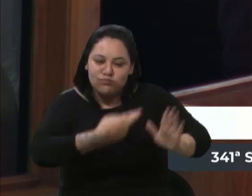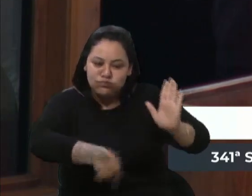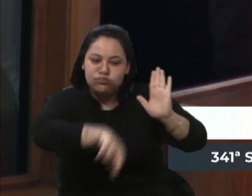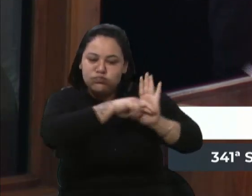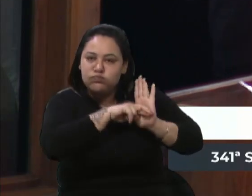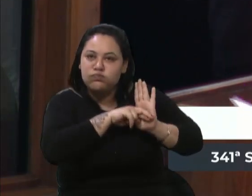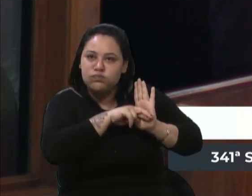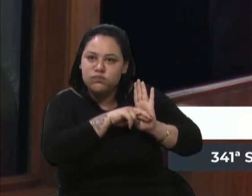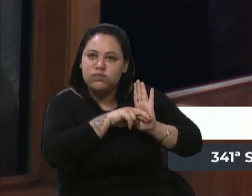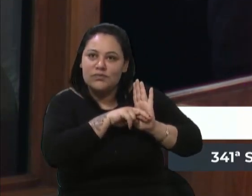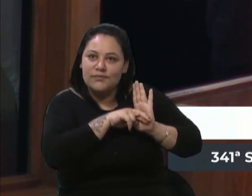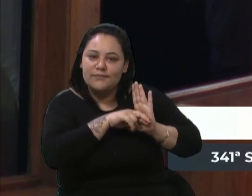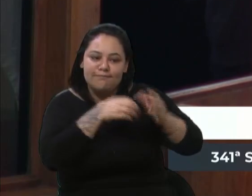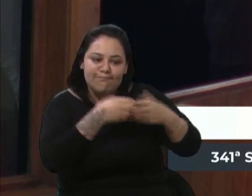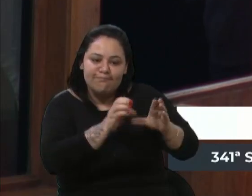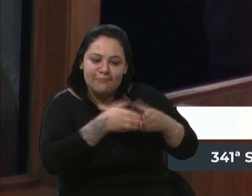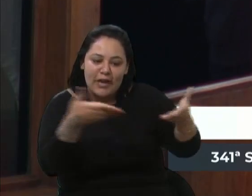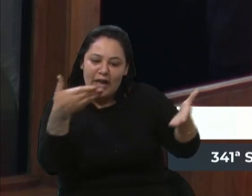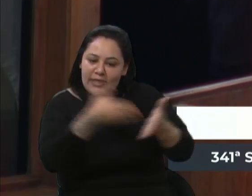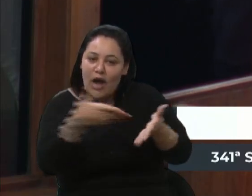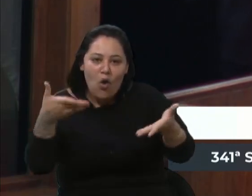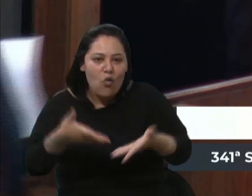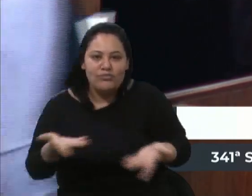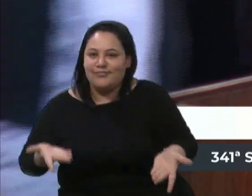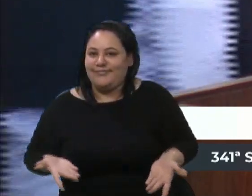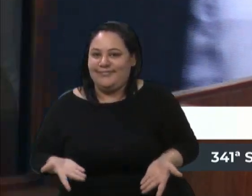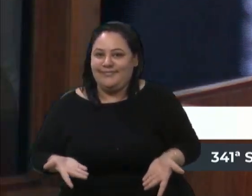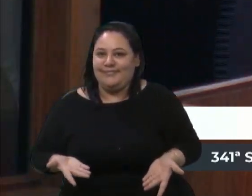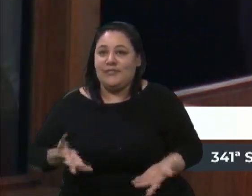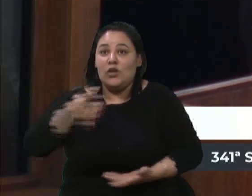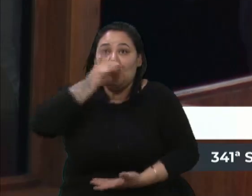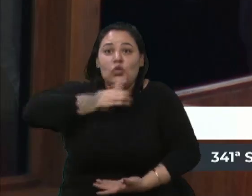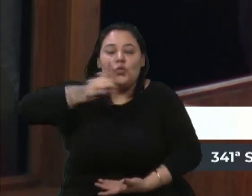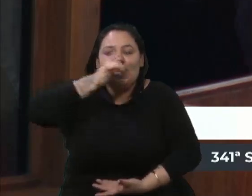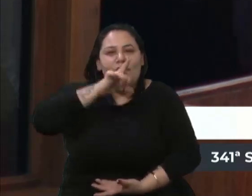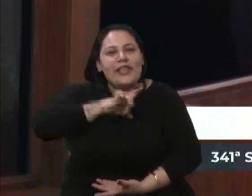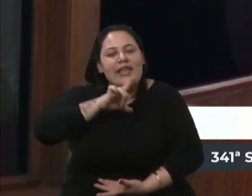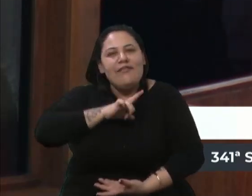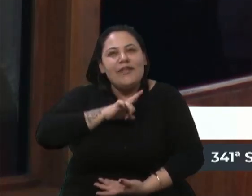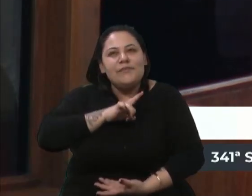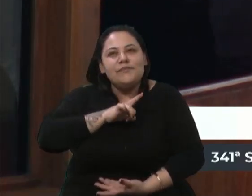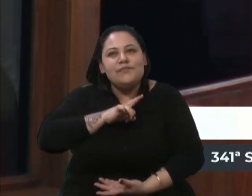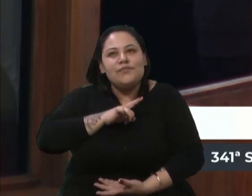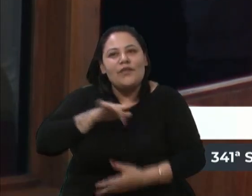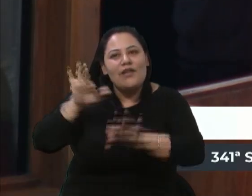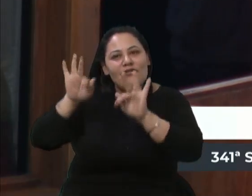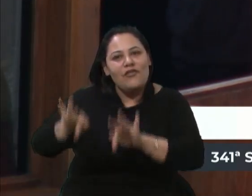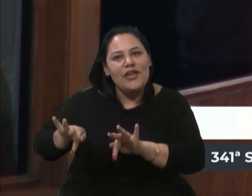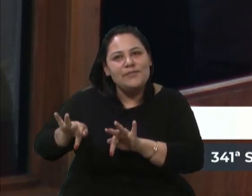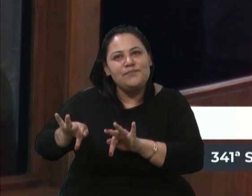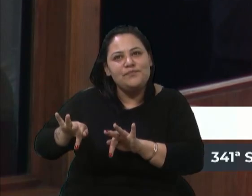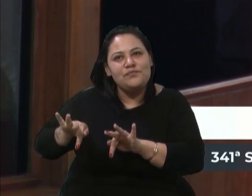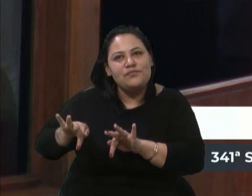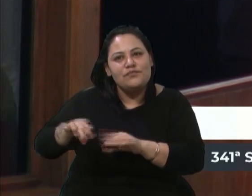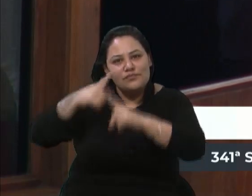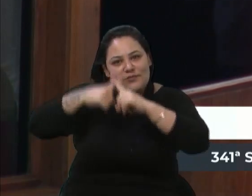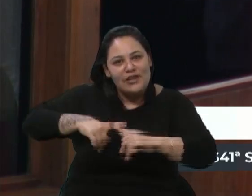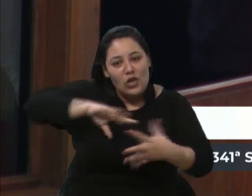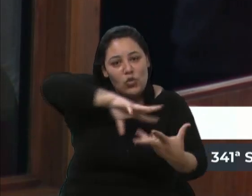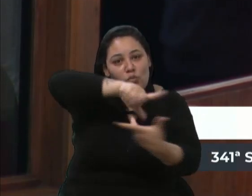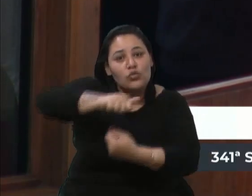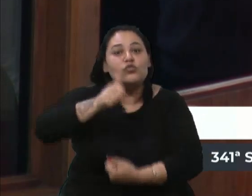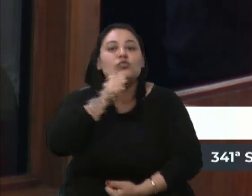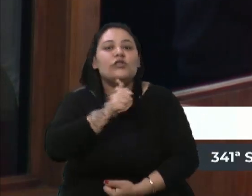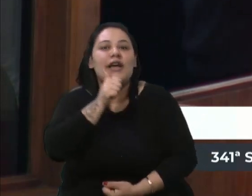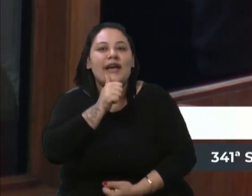são vivenciados até os dias de hoje. No domingo acabou a Copa do Mundo de futebol, né, feminina,